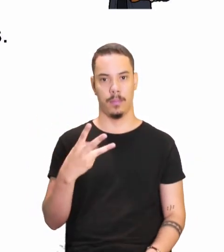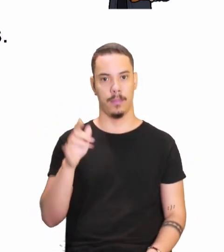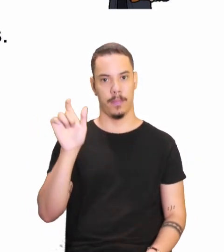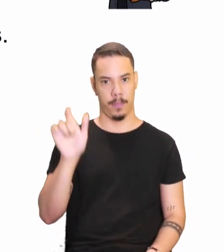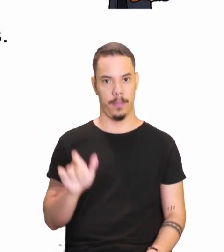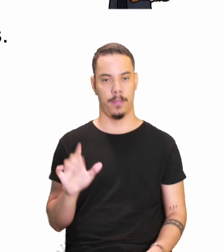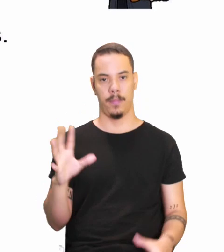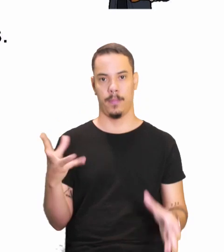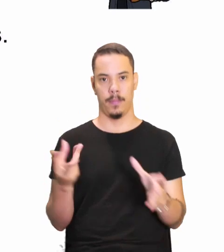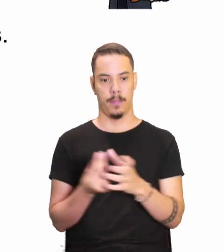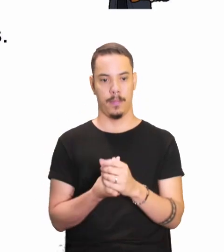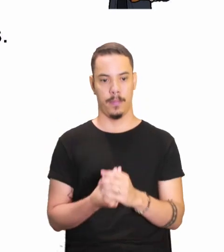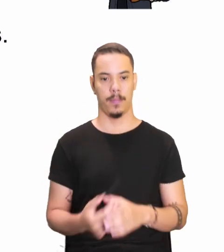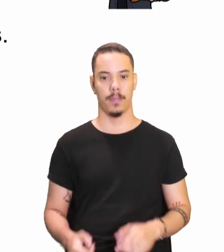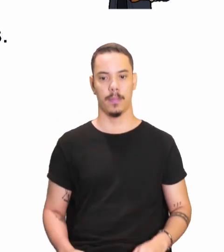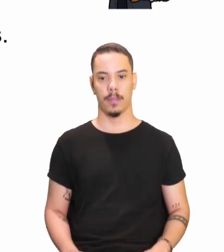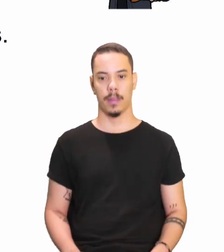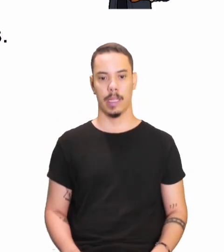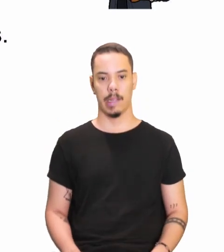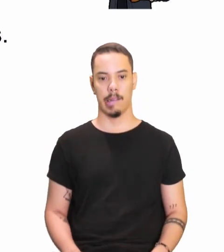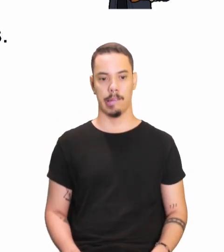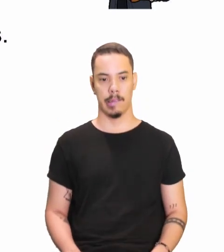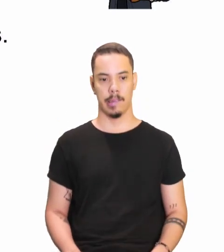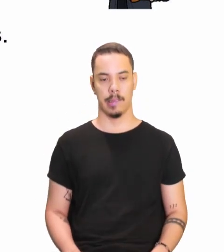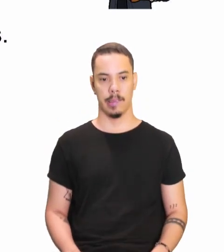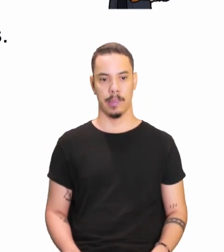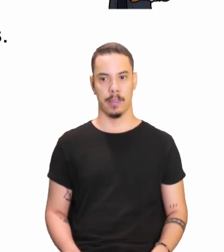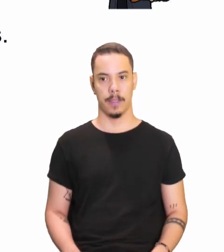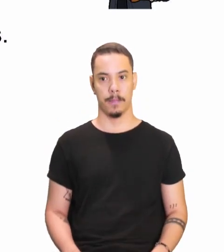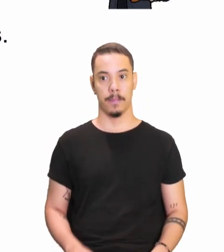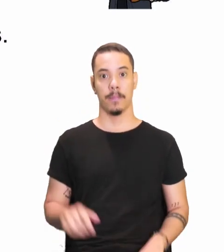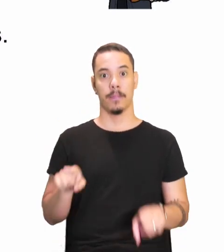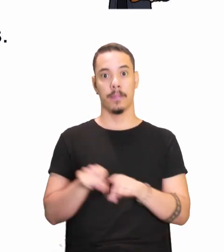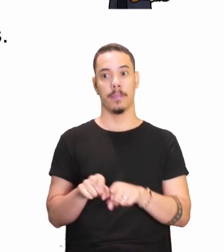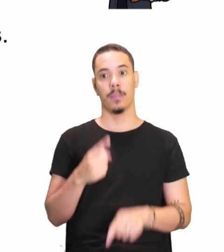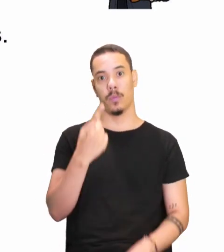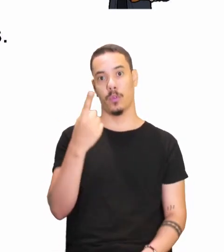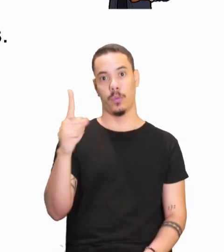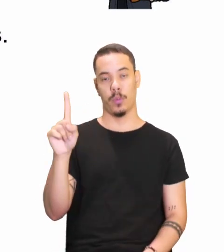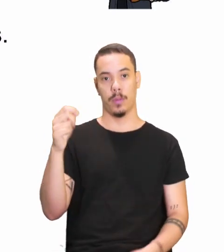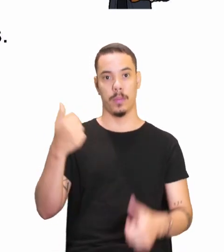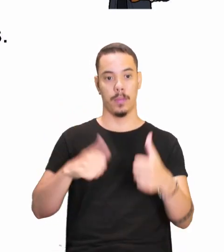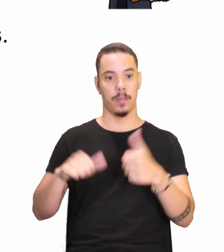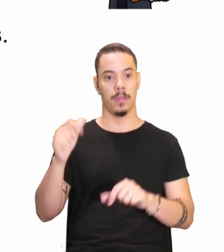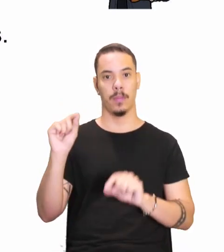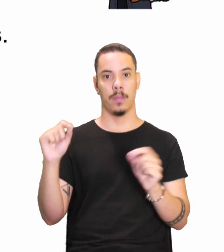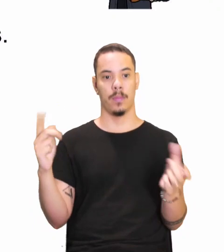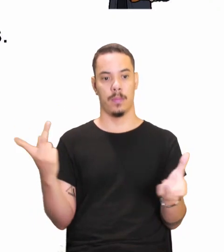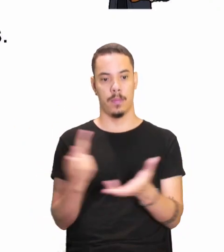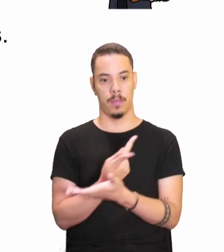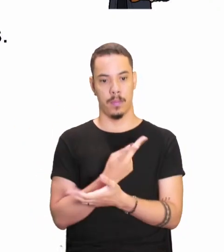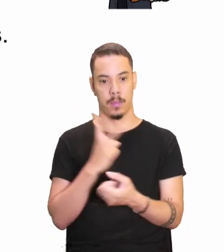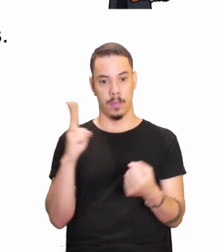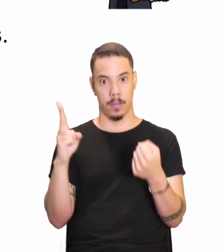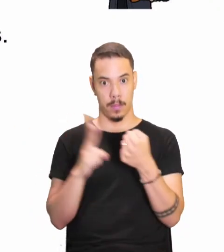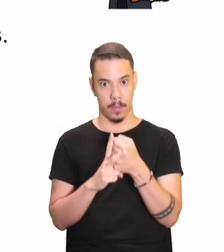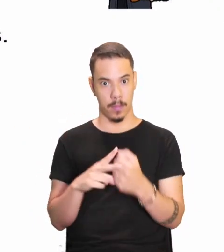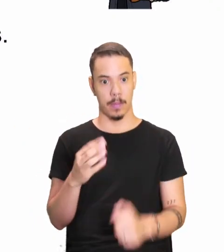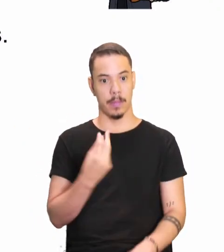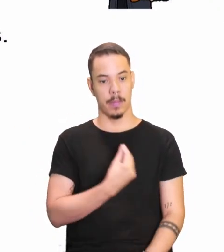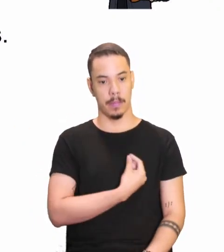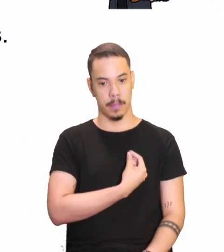pessoa do plural. E na última análise, que aconteceu? O verbo